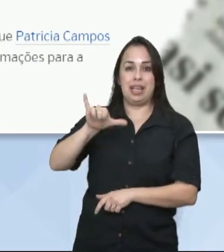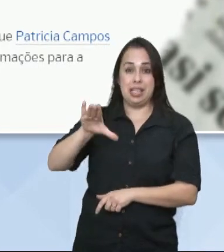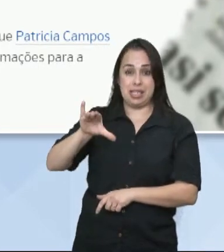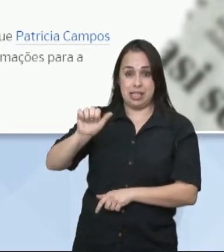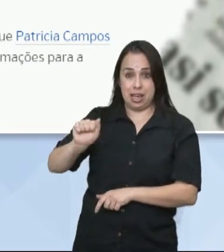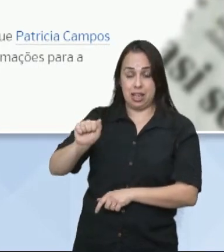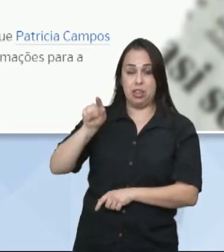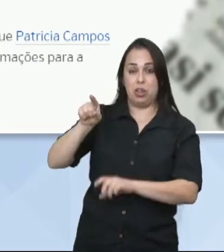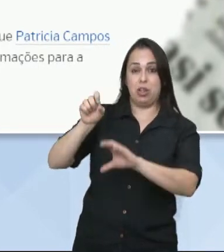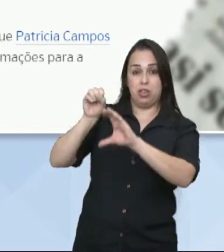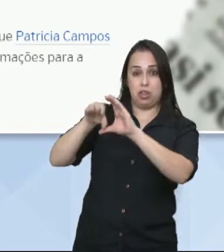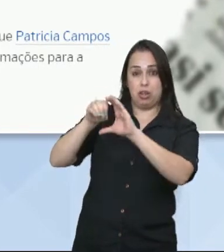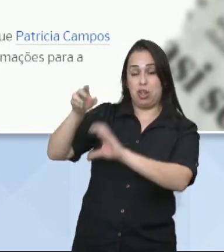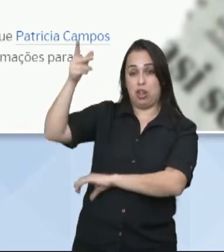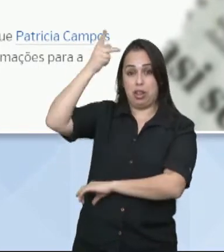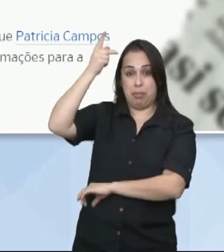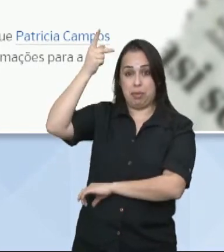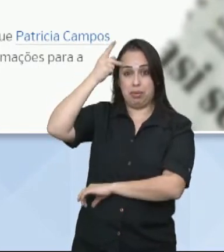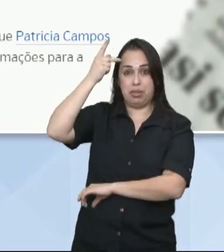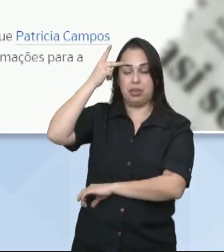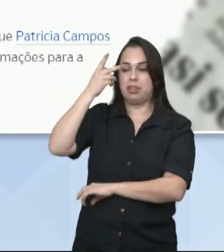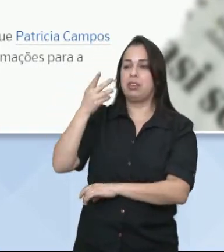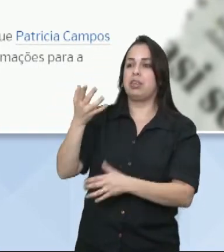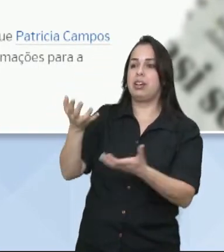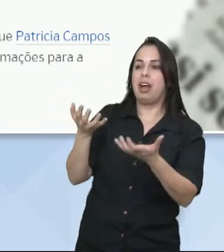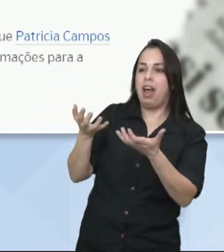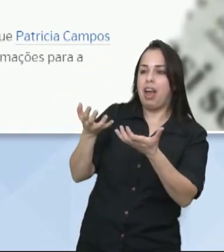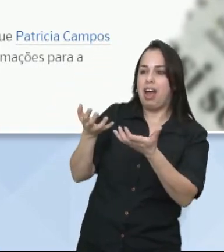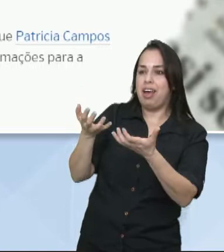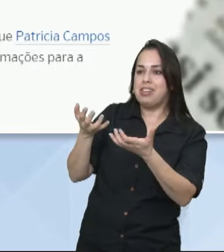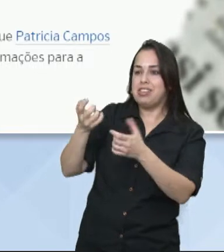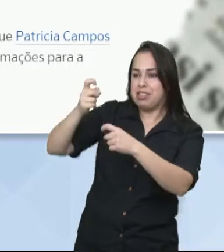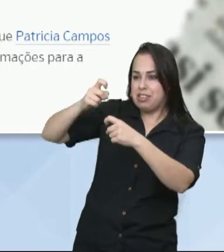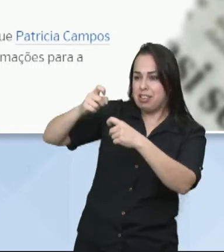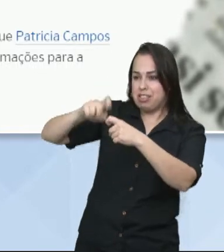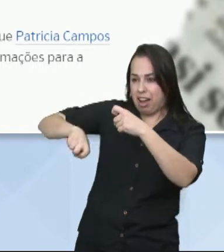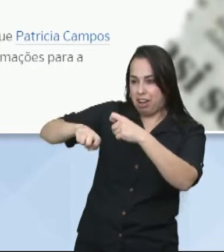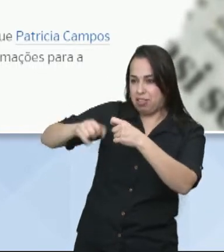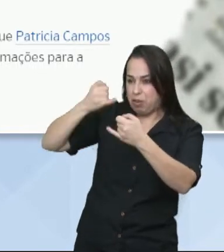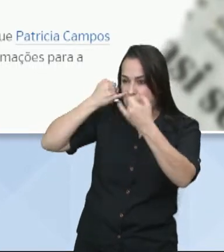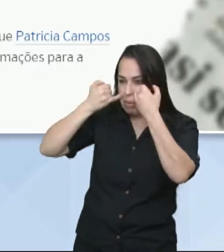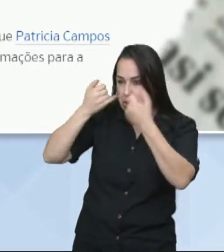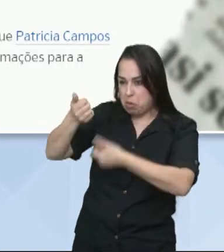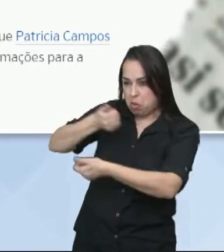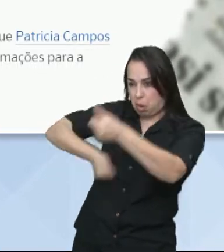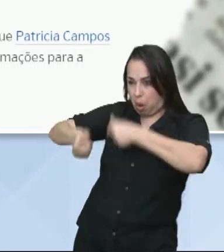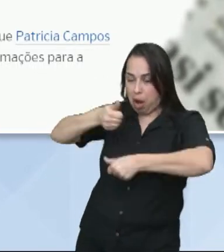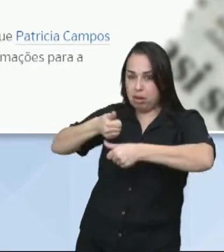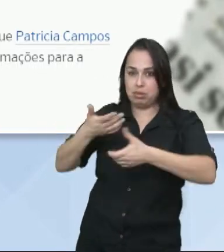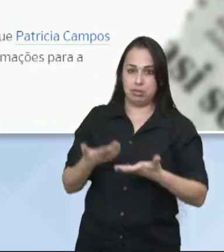Paulo, que teria oferecido sexo em troca de informação para a reportagem.